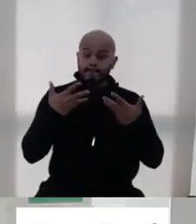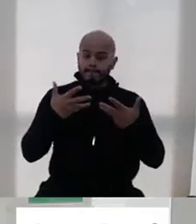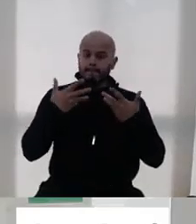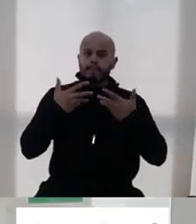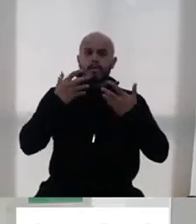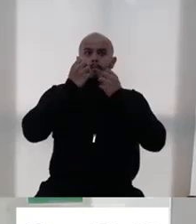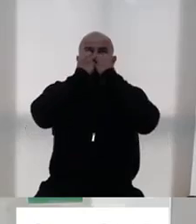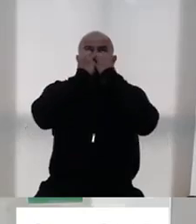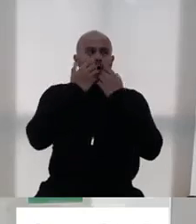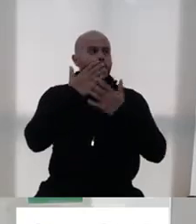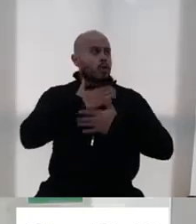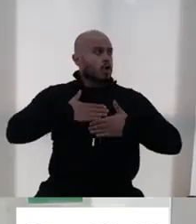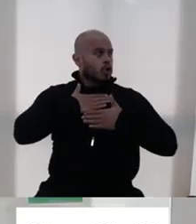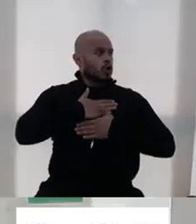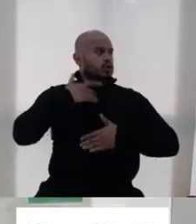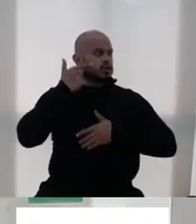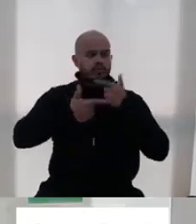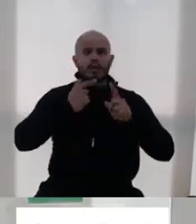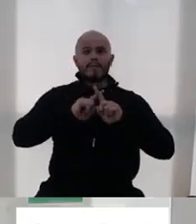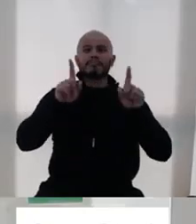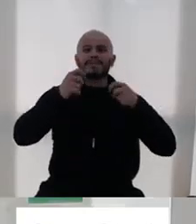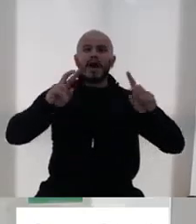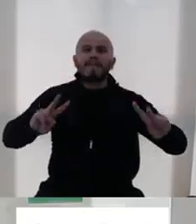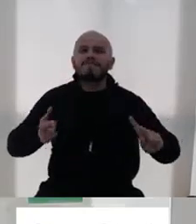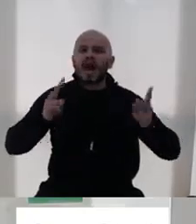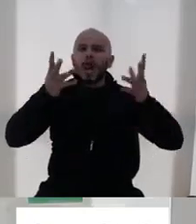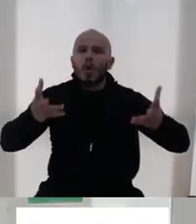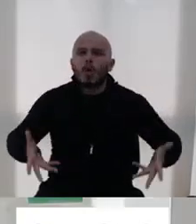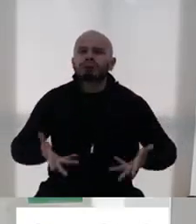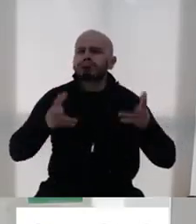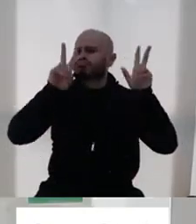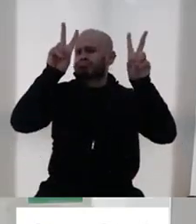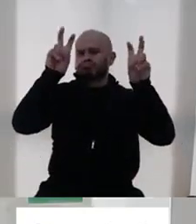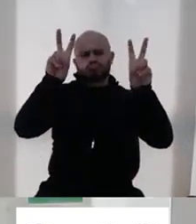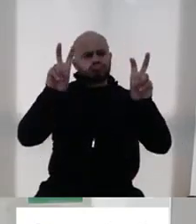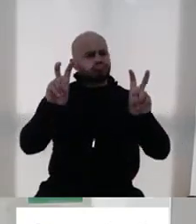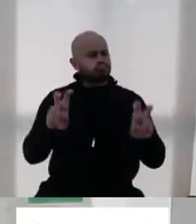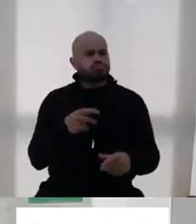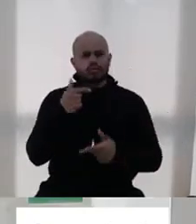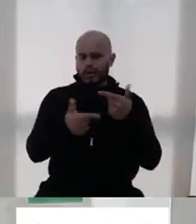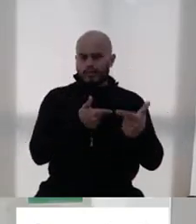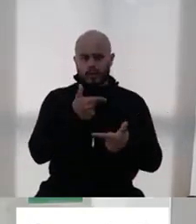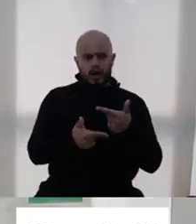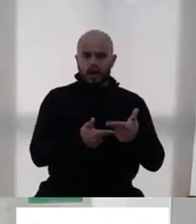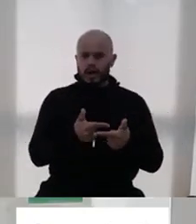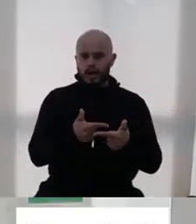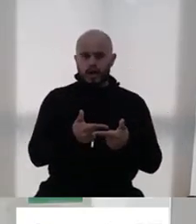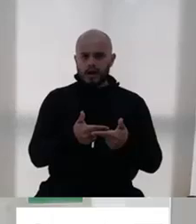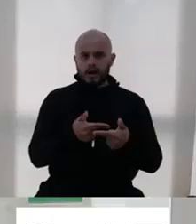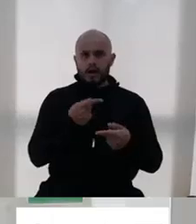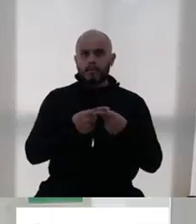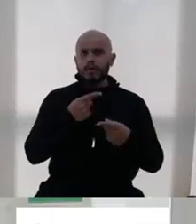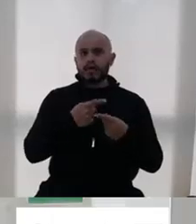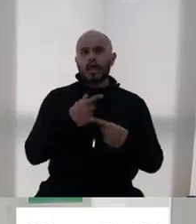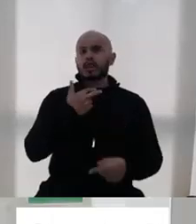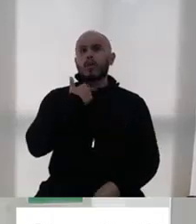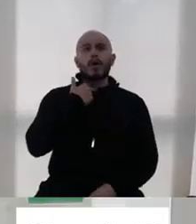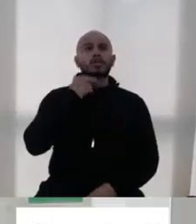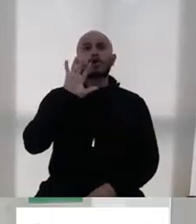nós precisamos ser valorizados em todos os sentidos para que não aconteça conosco de sermos uma